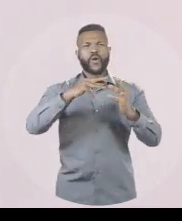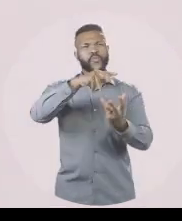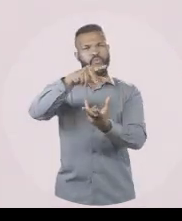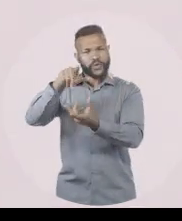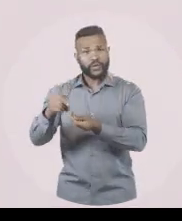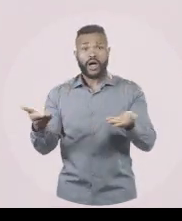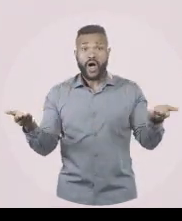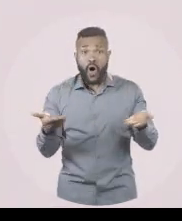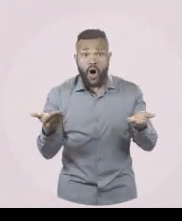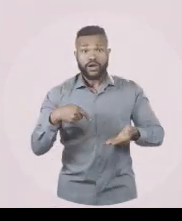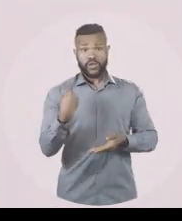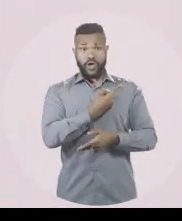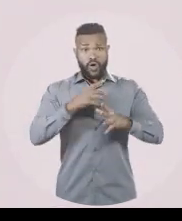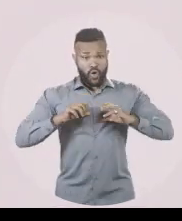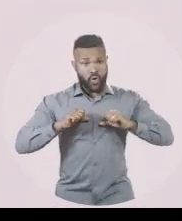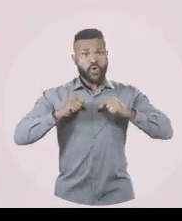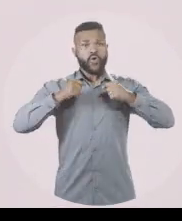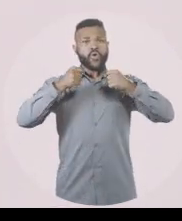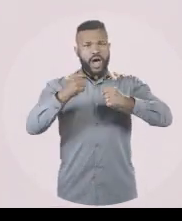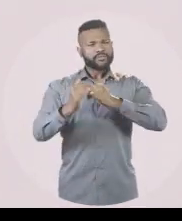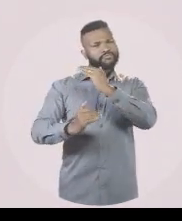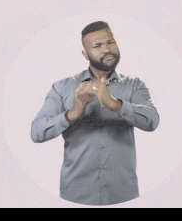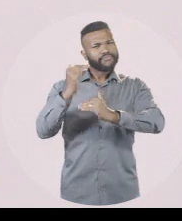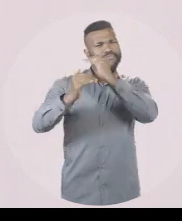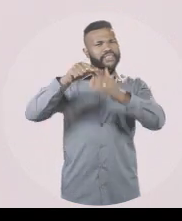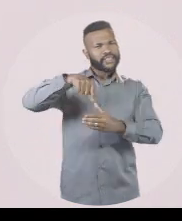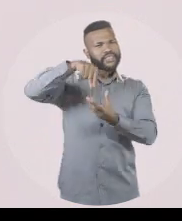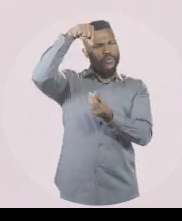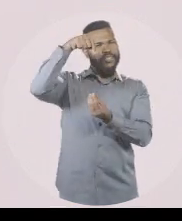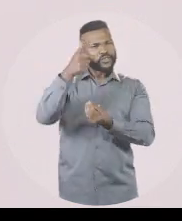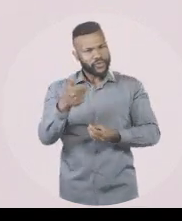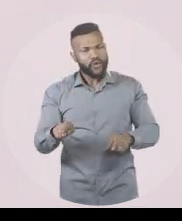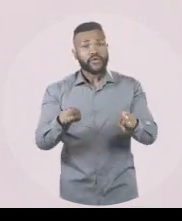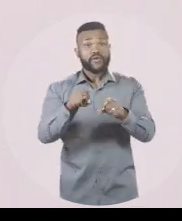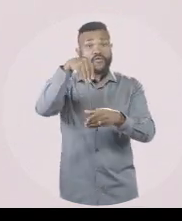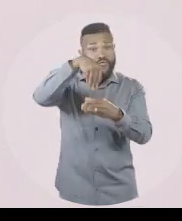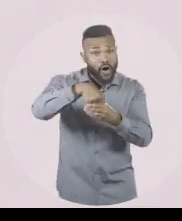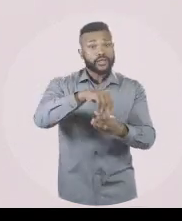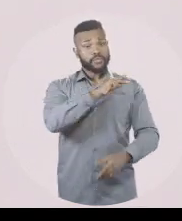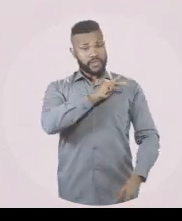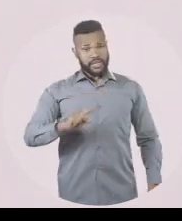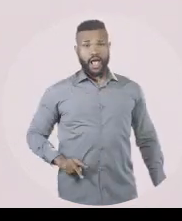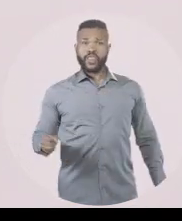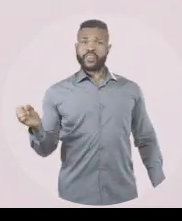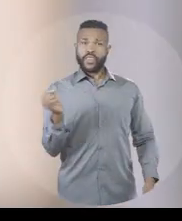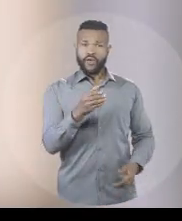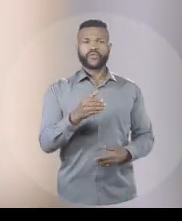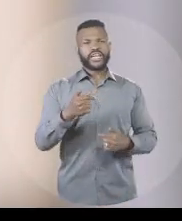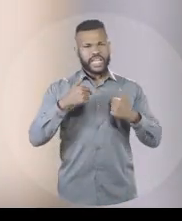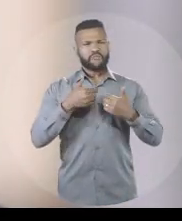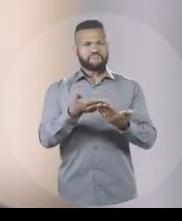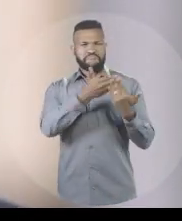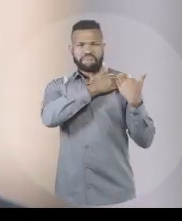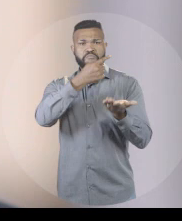é hora de levantar a cabeça e reconstruir nossa democracia elegido diretamento o presidente